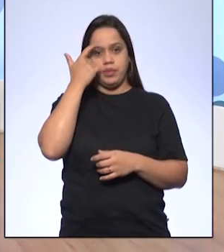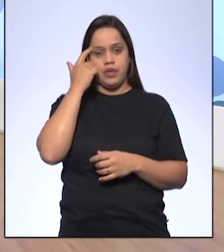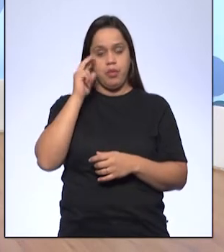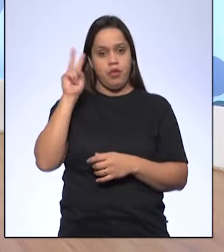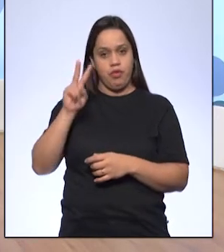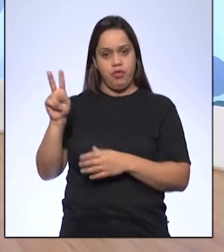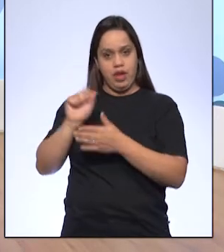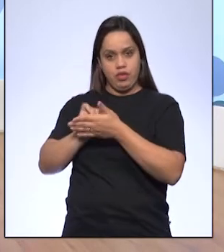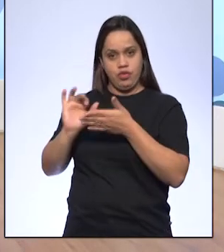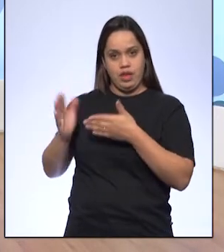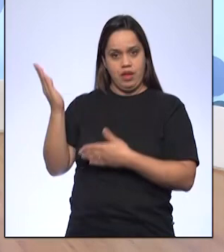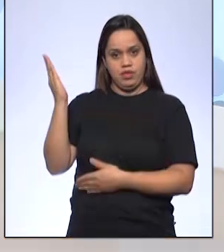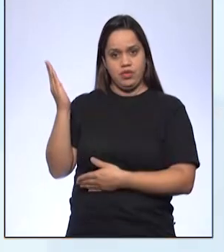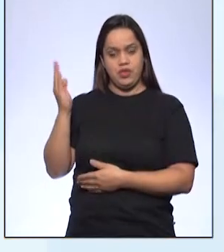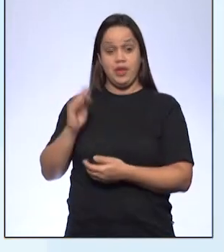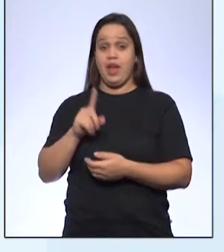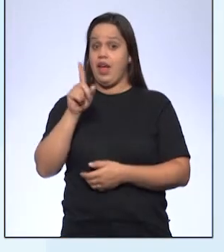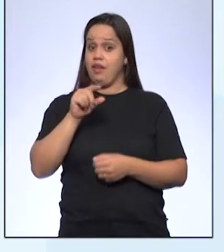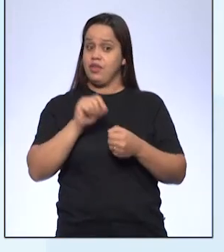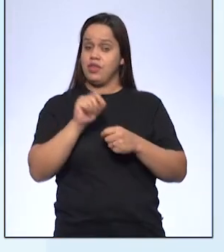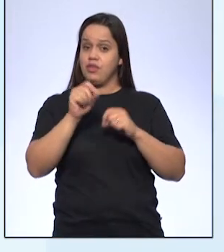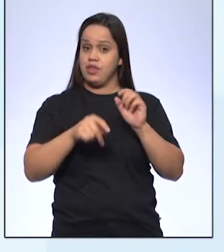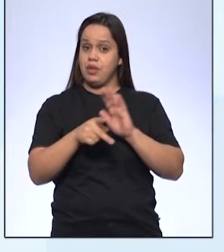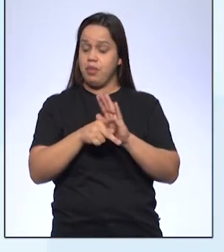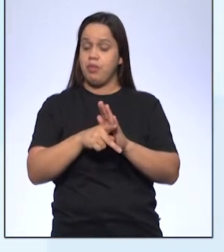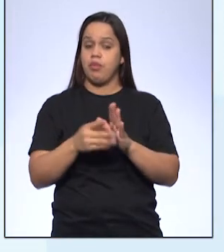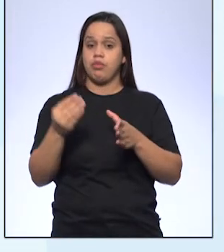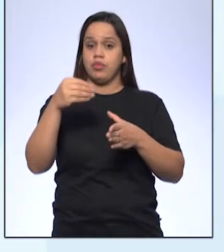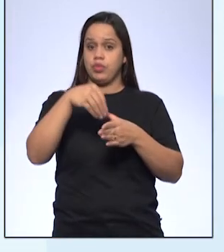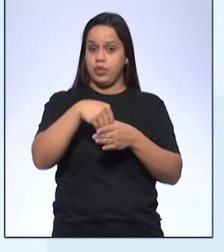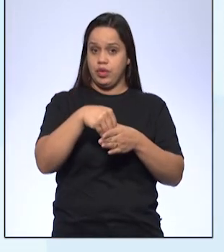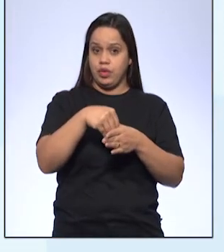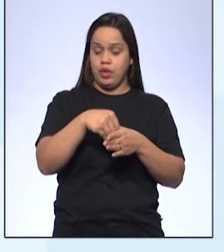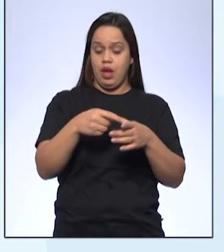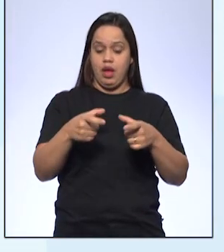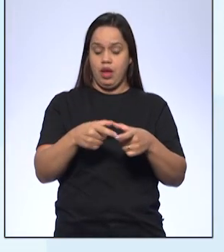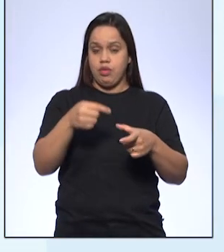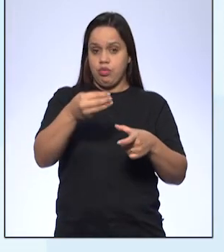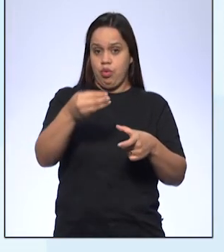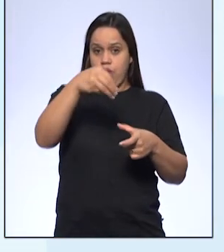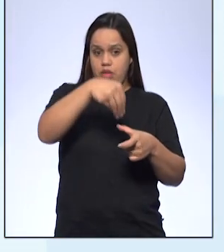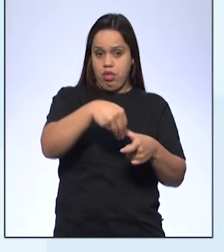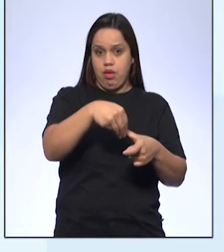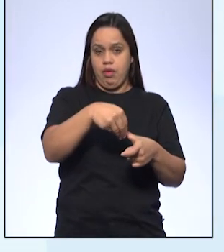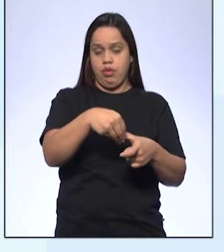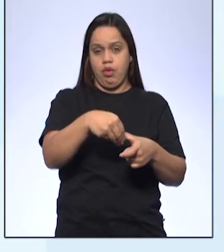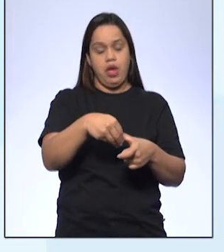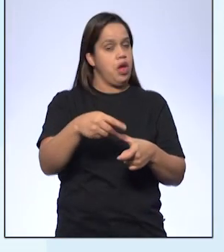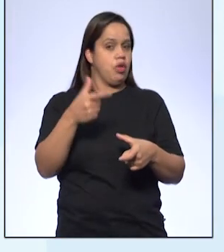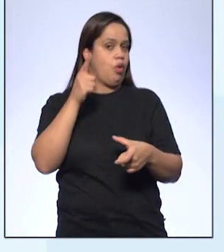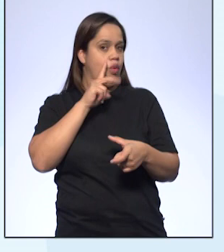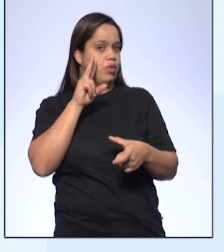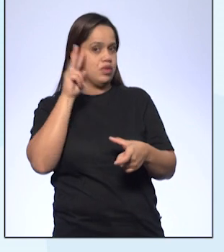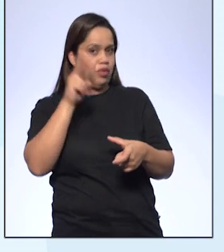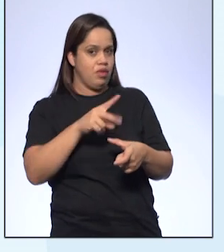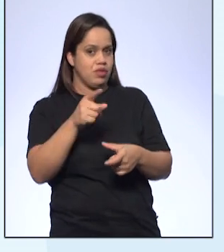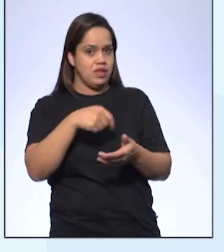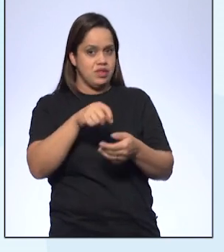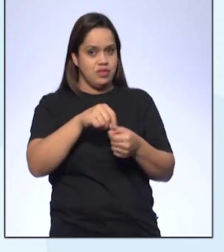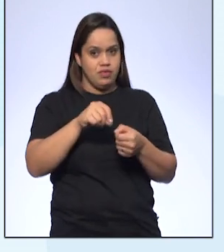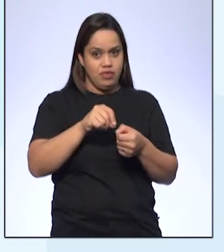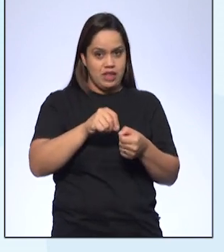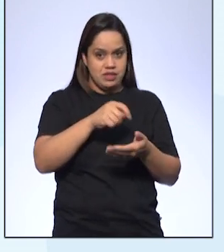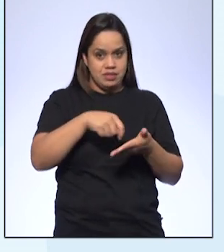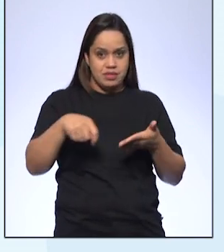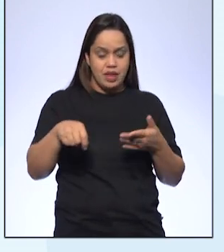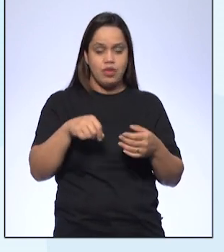atividade. Agora é vocês colocarem o gráfico. Como eu não consigo ver vocês construindo o gráfico, eu construí três opções.